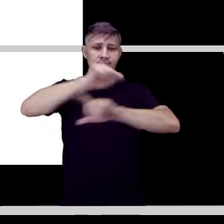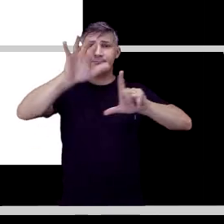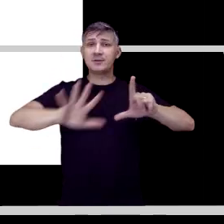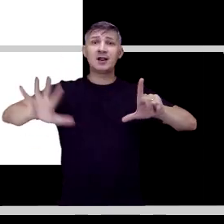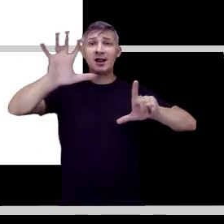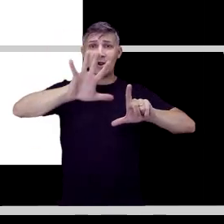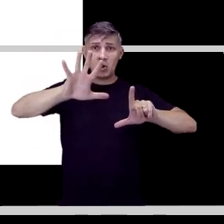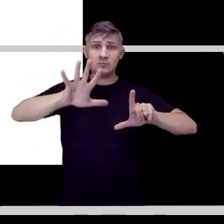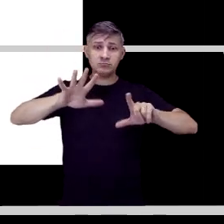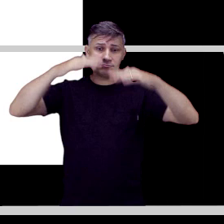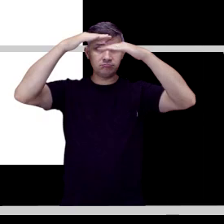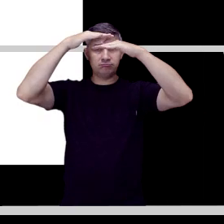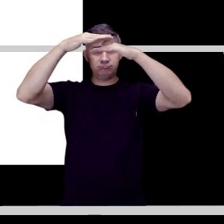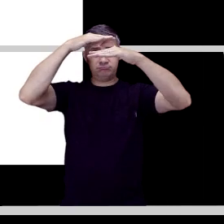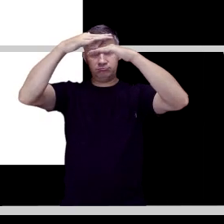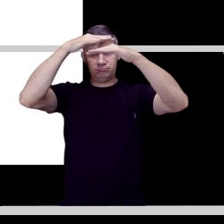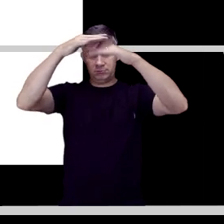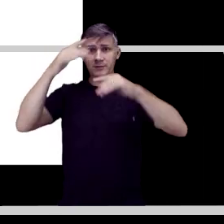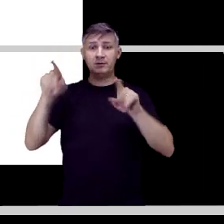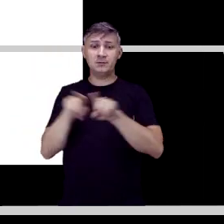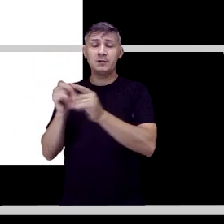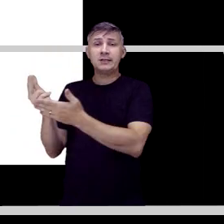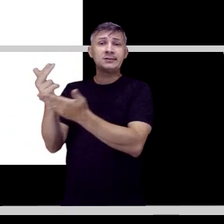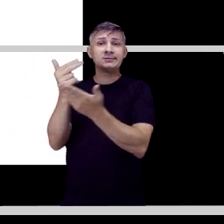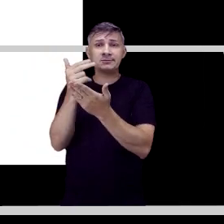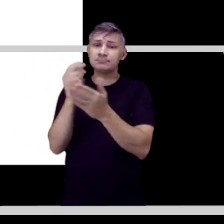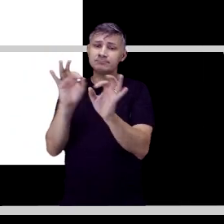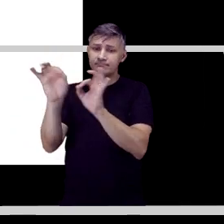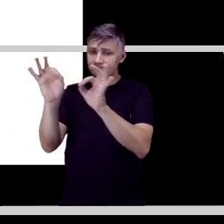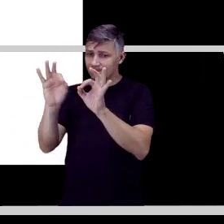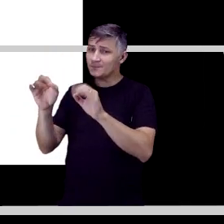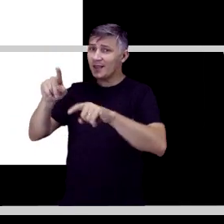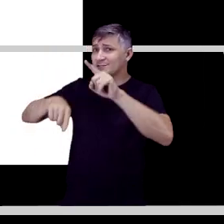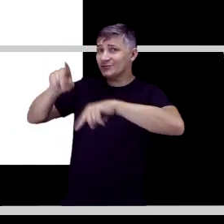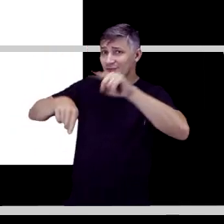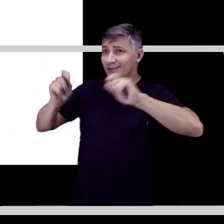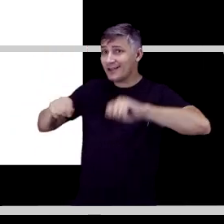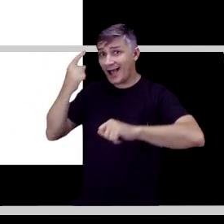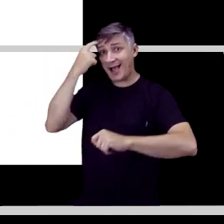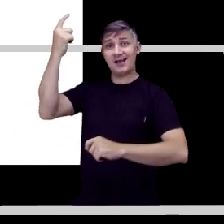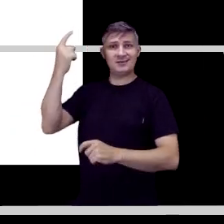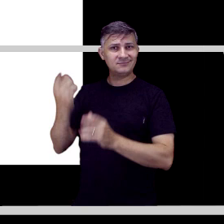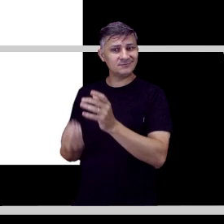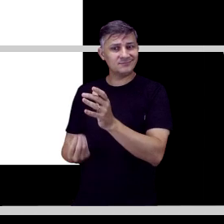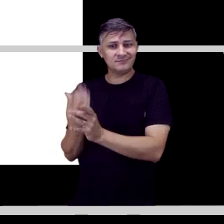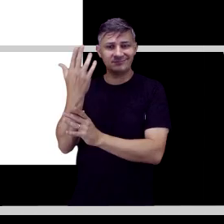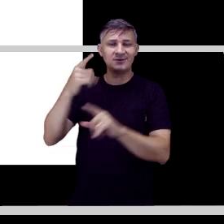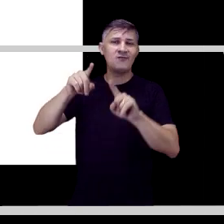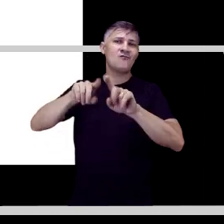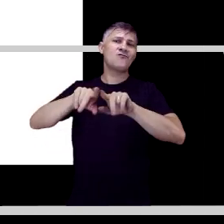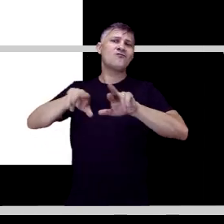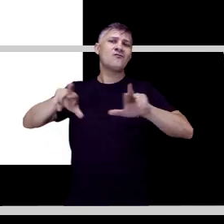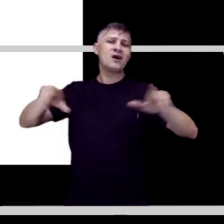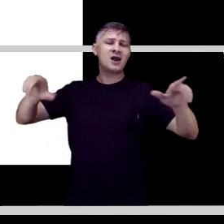de sombreamento com um desenho variado que cria essa variedade